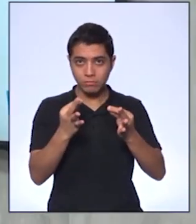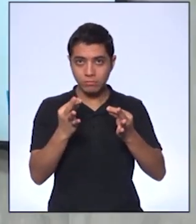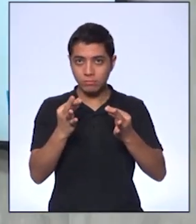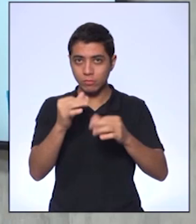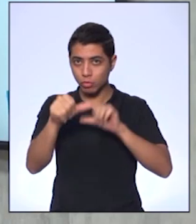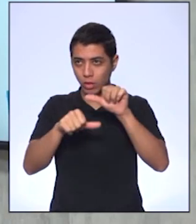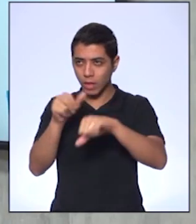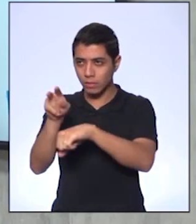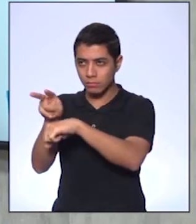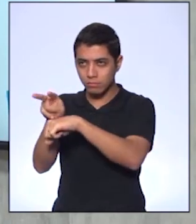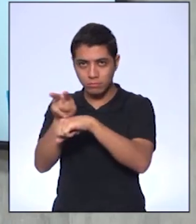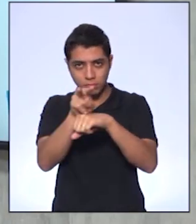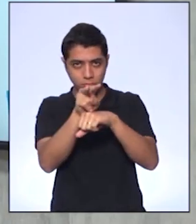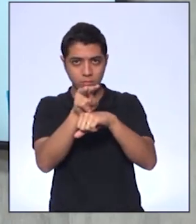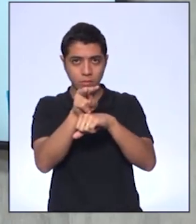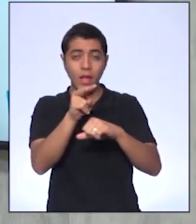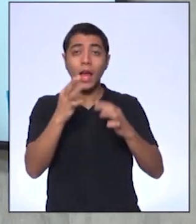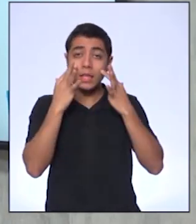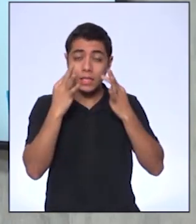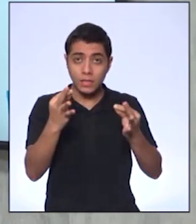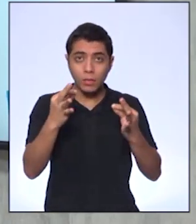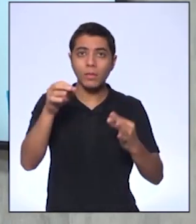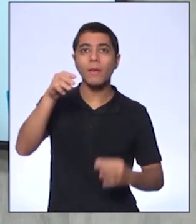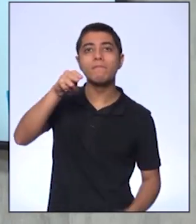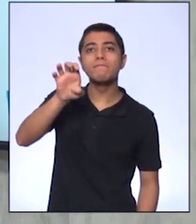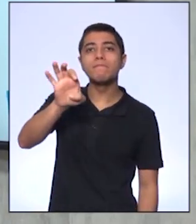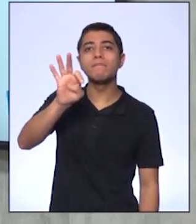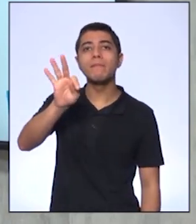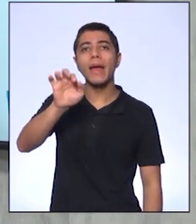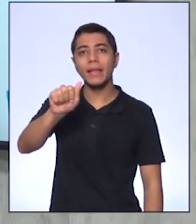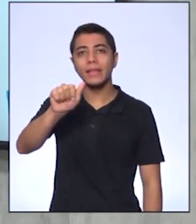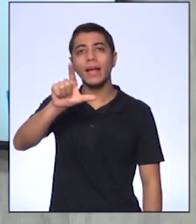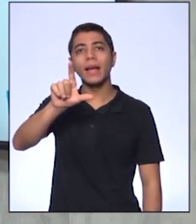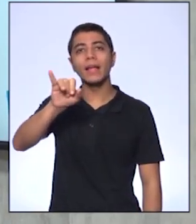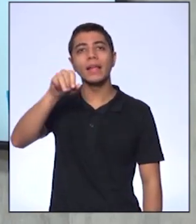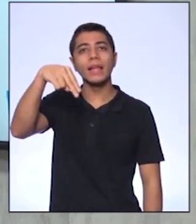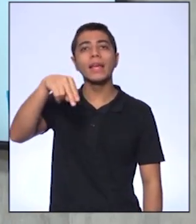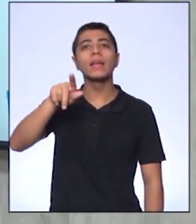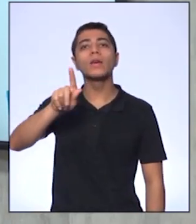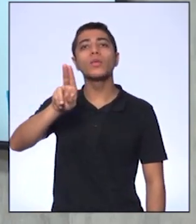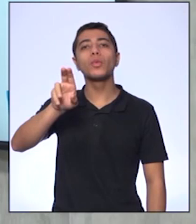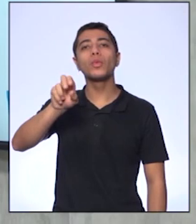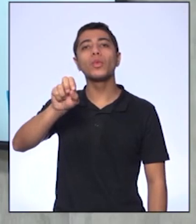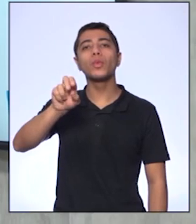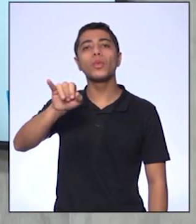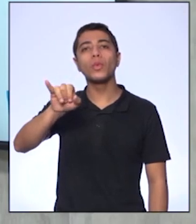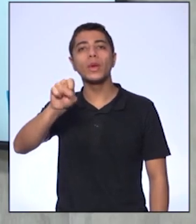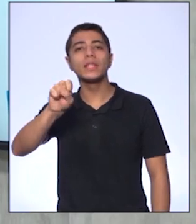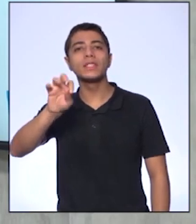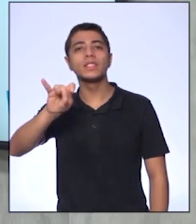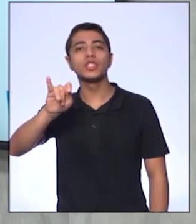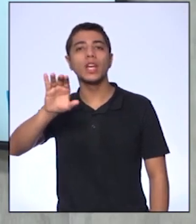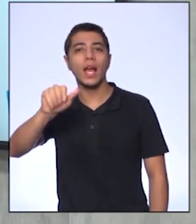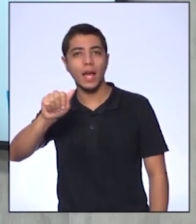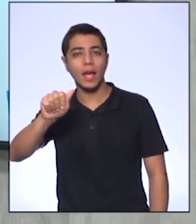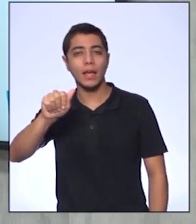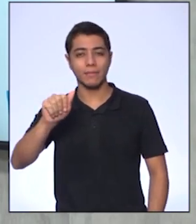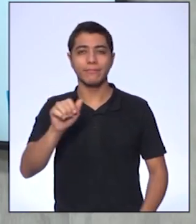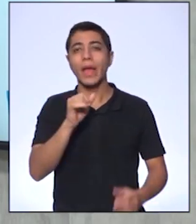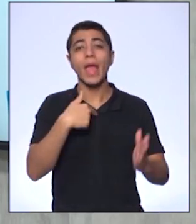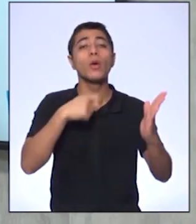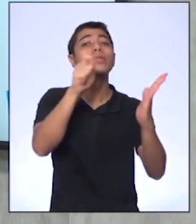função metalinguística. É quando eu escrevo um texto para dizer como é